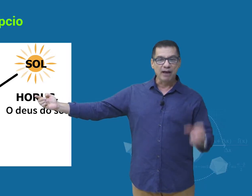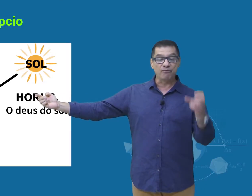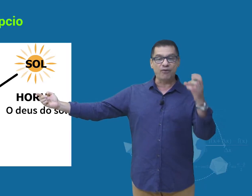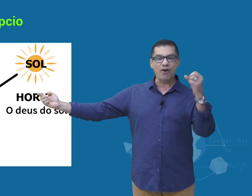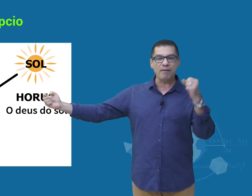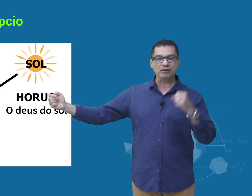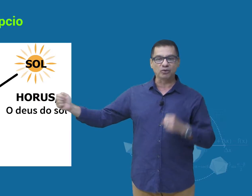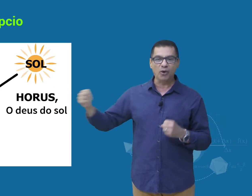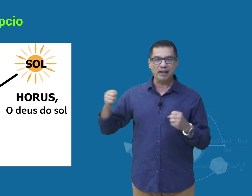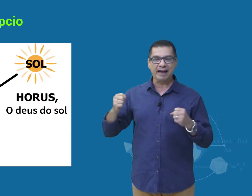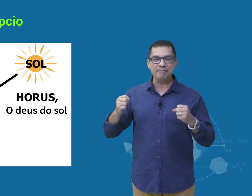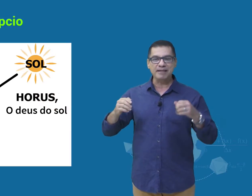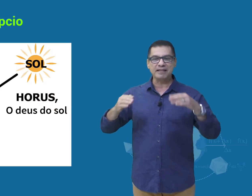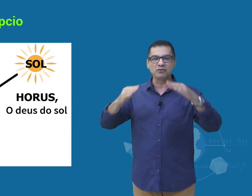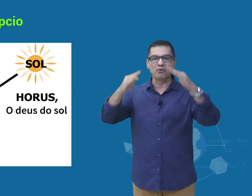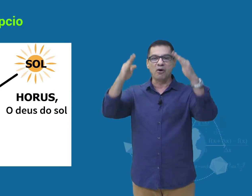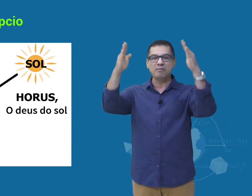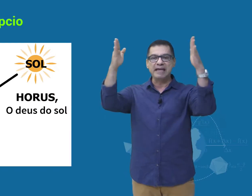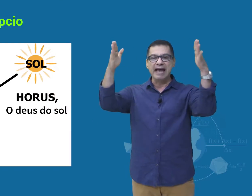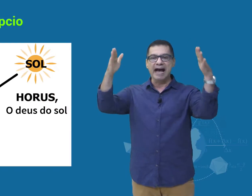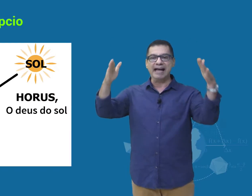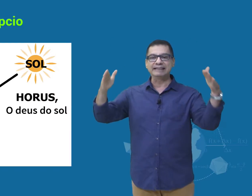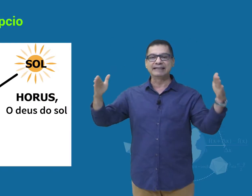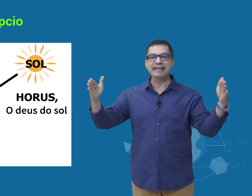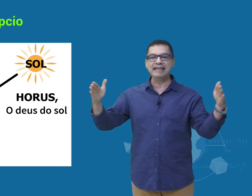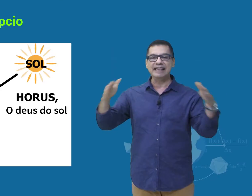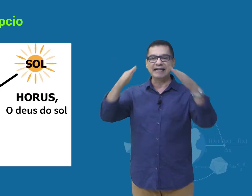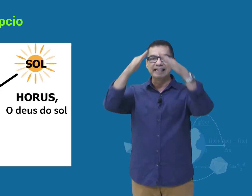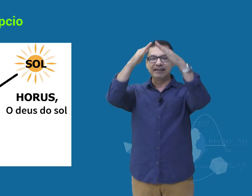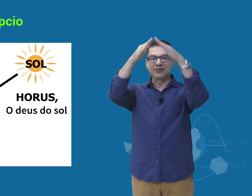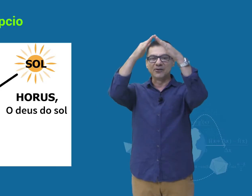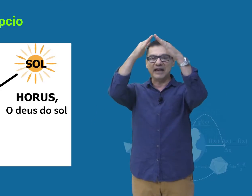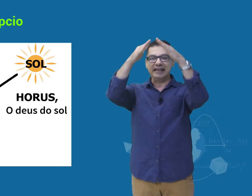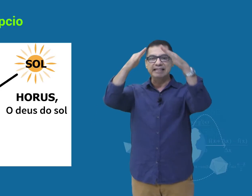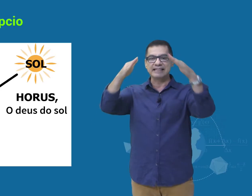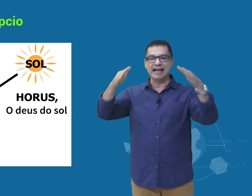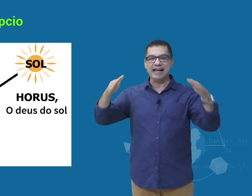simplesmente formatou na cabeça do homem a